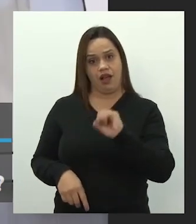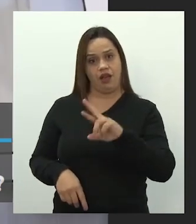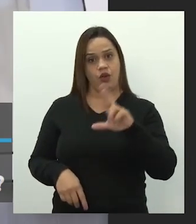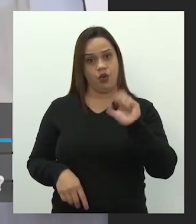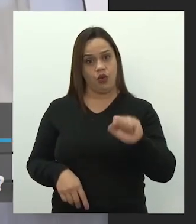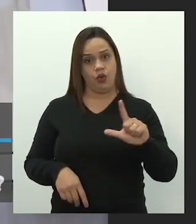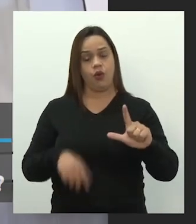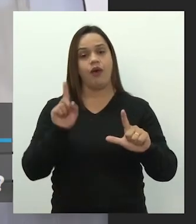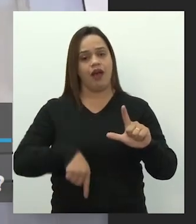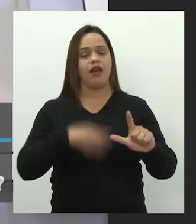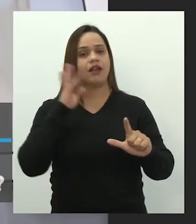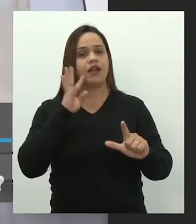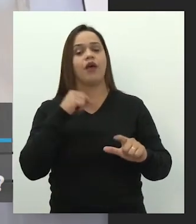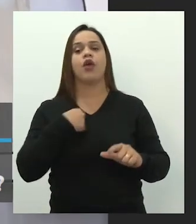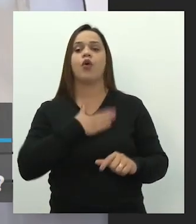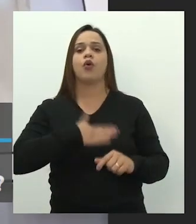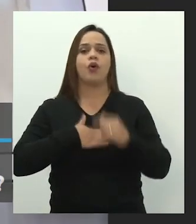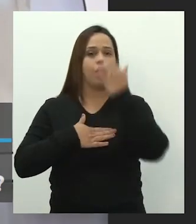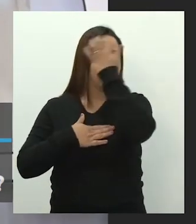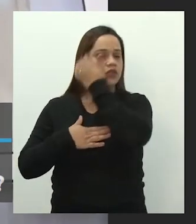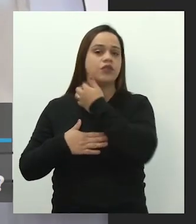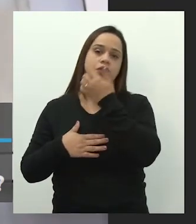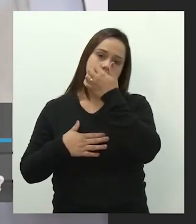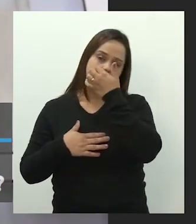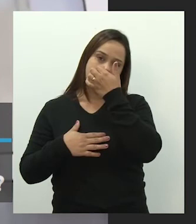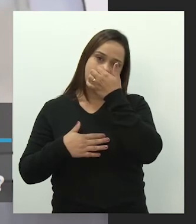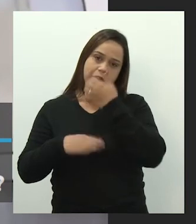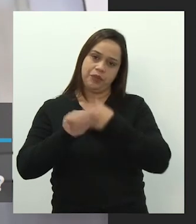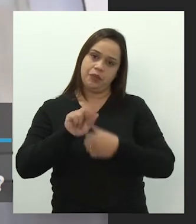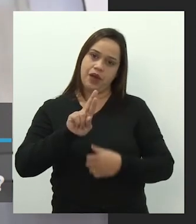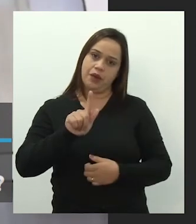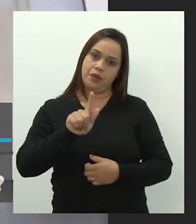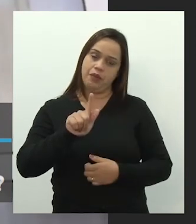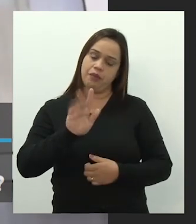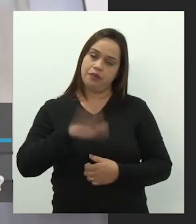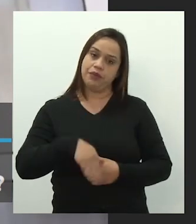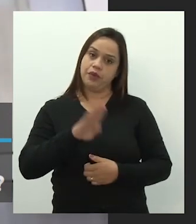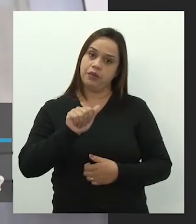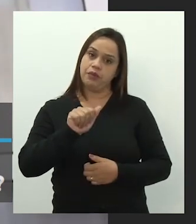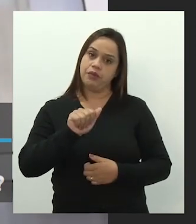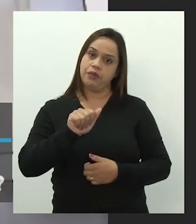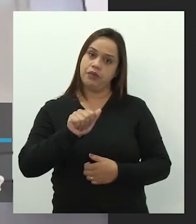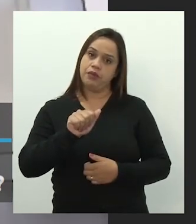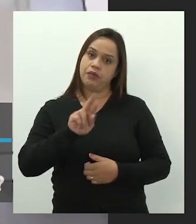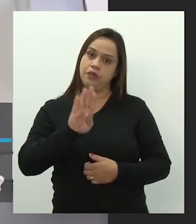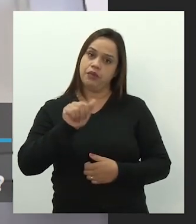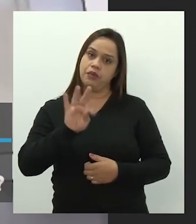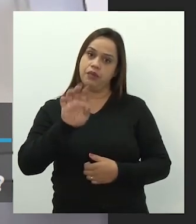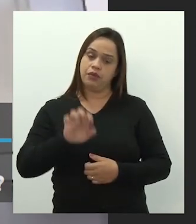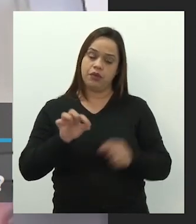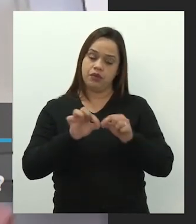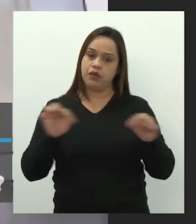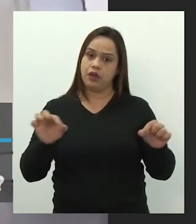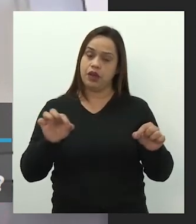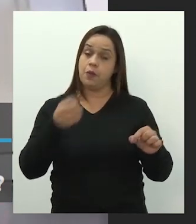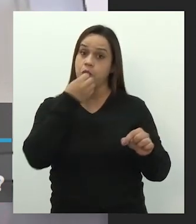gosto muito do barbante. O barbante, para mim, ele é bem concreto, traz uma concretude para